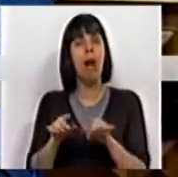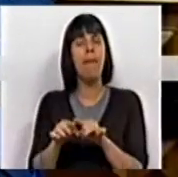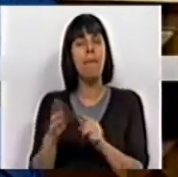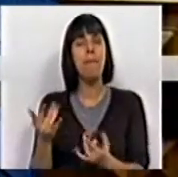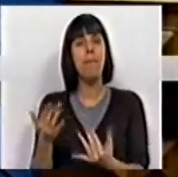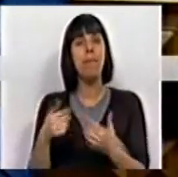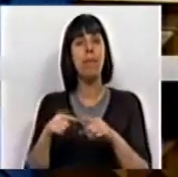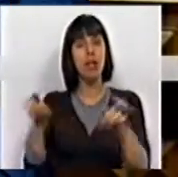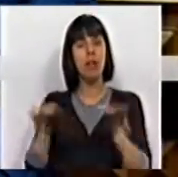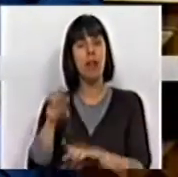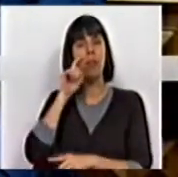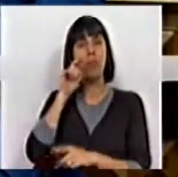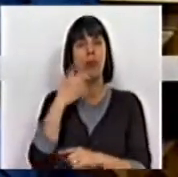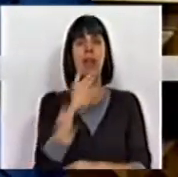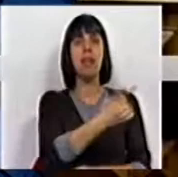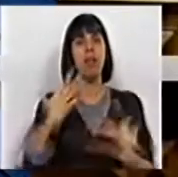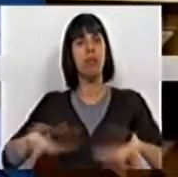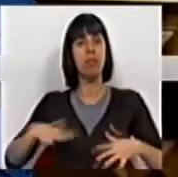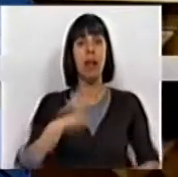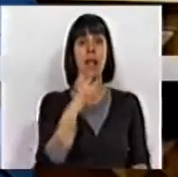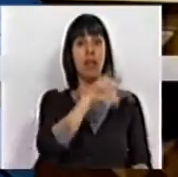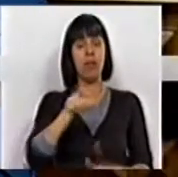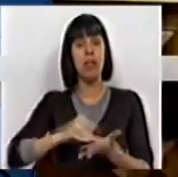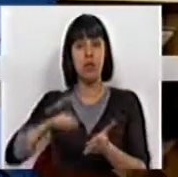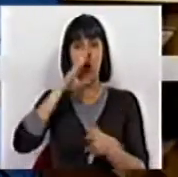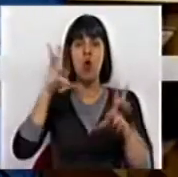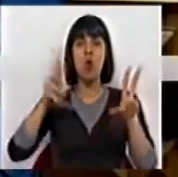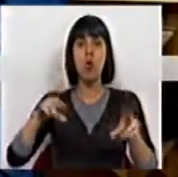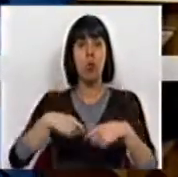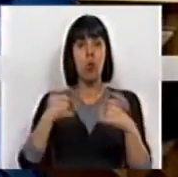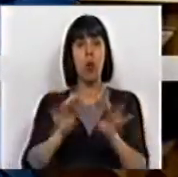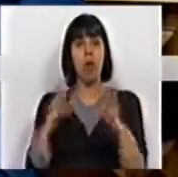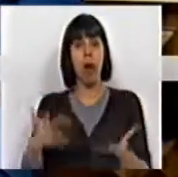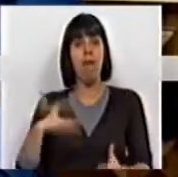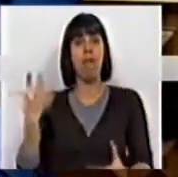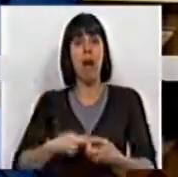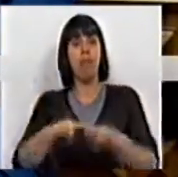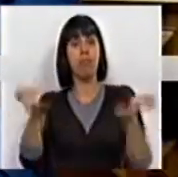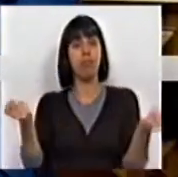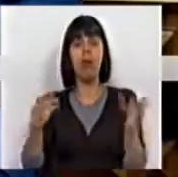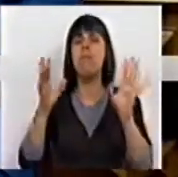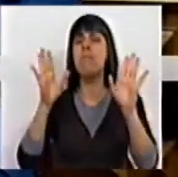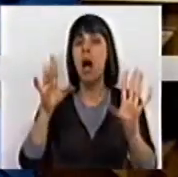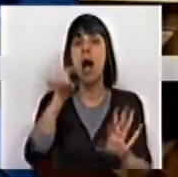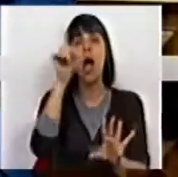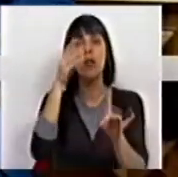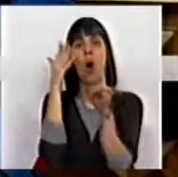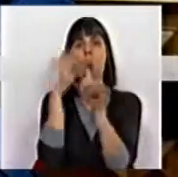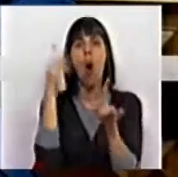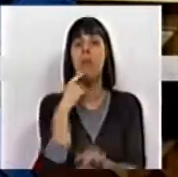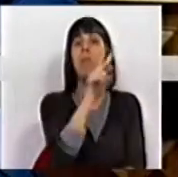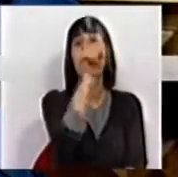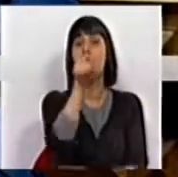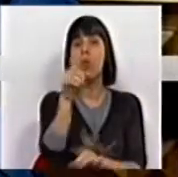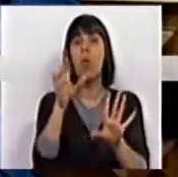aos equipamentos de proteção individual, o Sr. Secretário de Estado disse que nunca foram distribuídos tantos como até agora. Mas a questão mais concreta que tinha